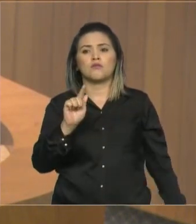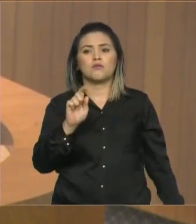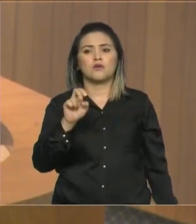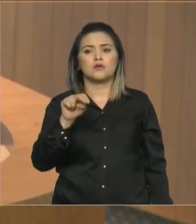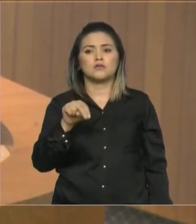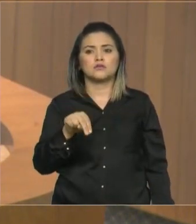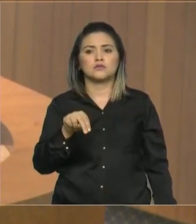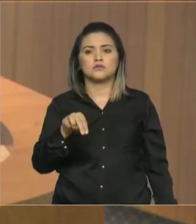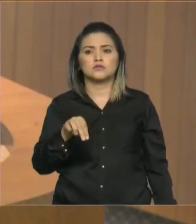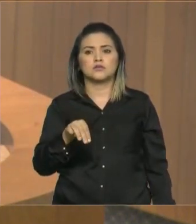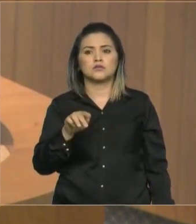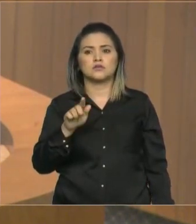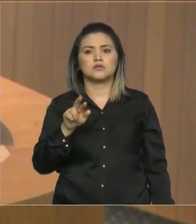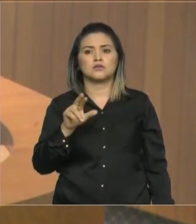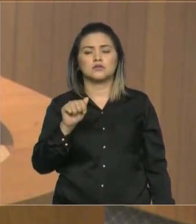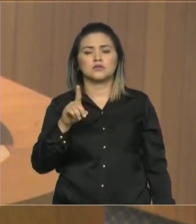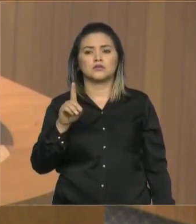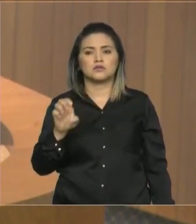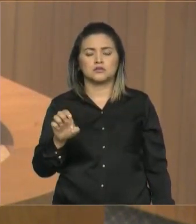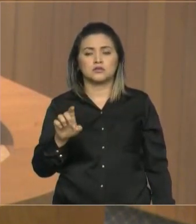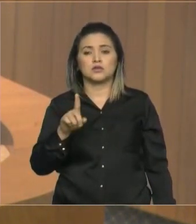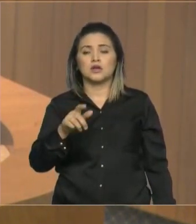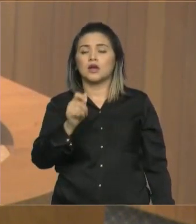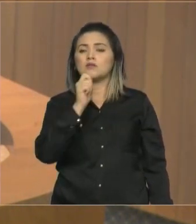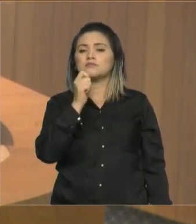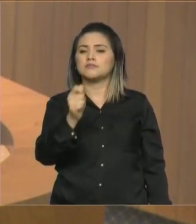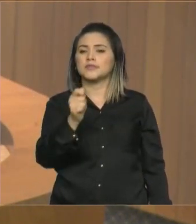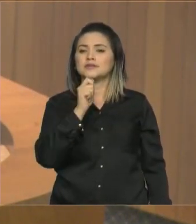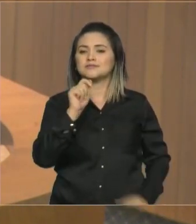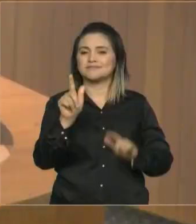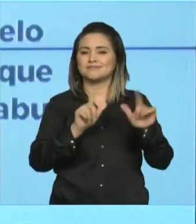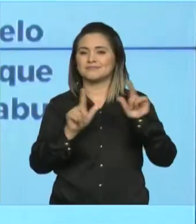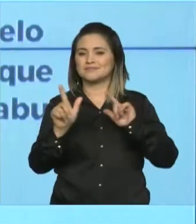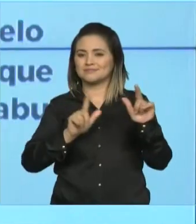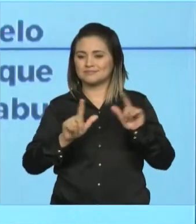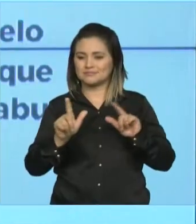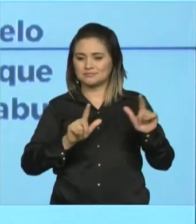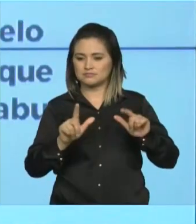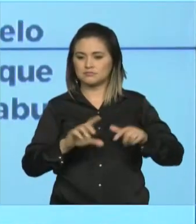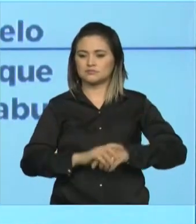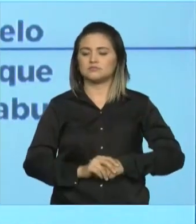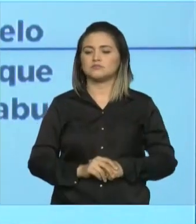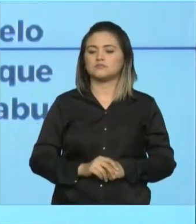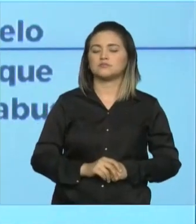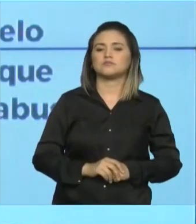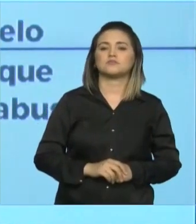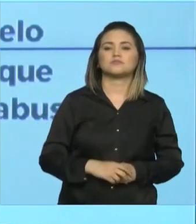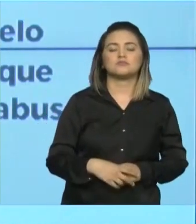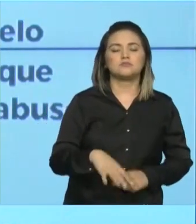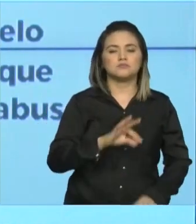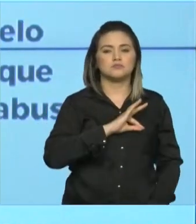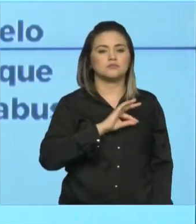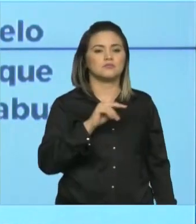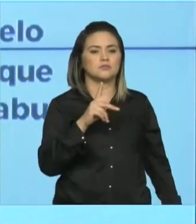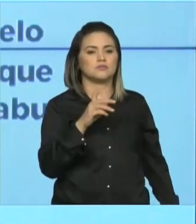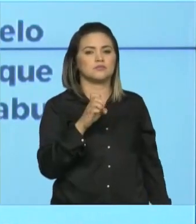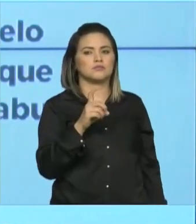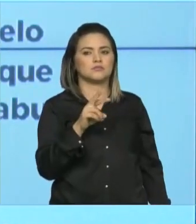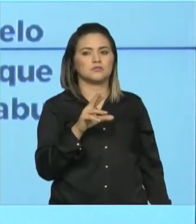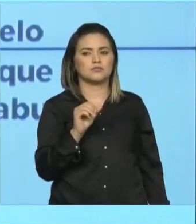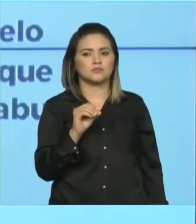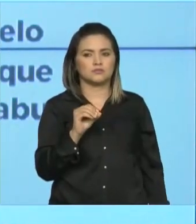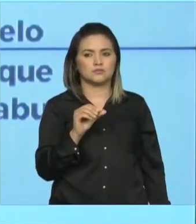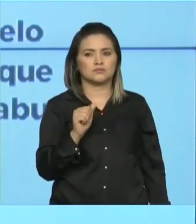pessoas no município. A prisão foi conduzida pelo delegado Pedro Adão, que, ao que nos